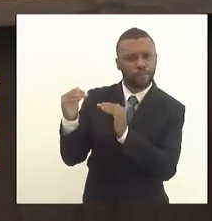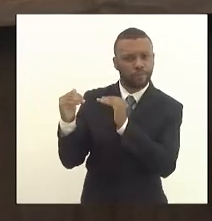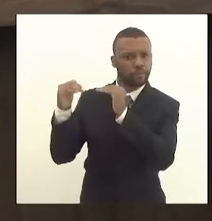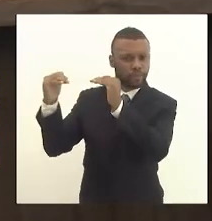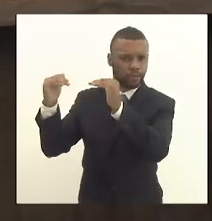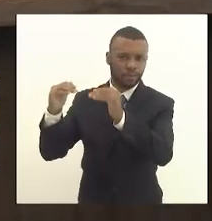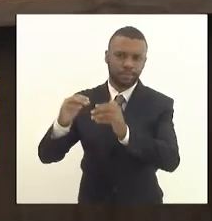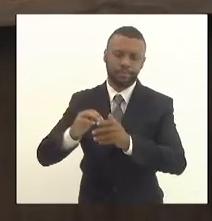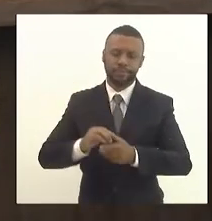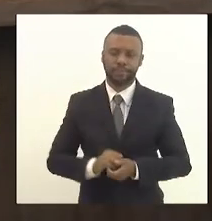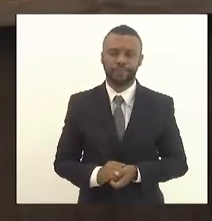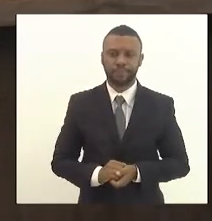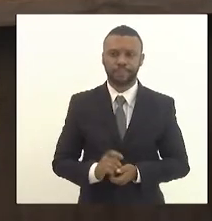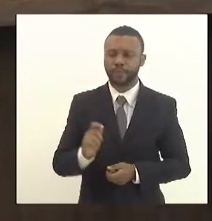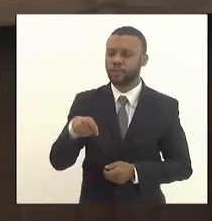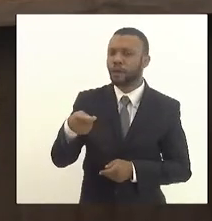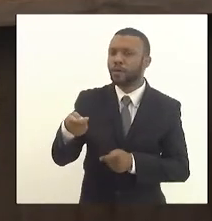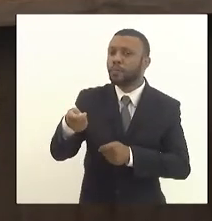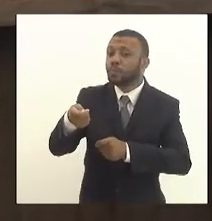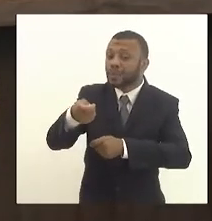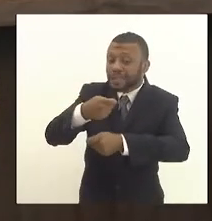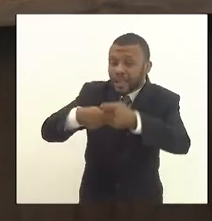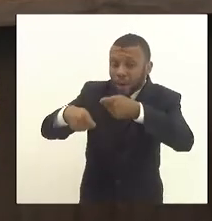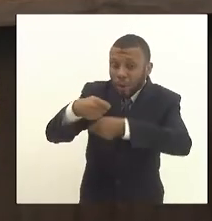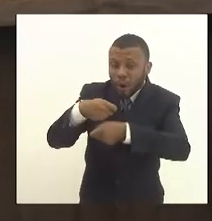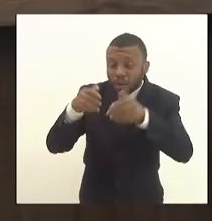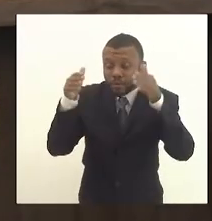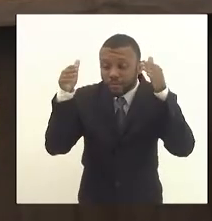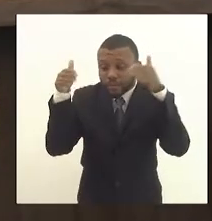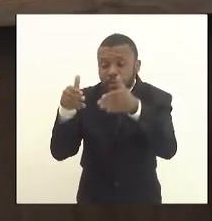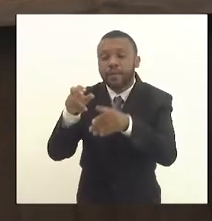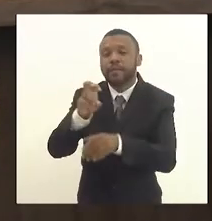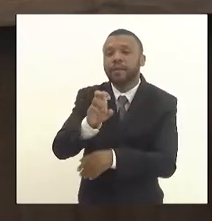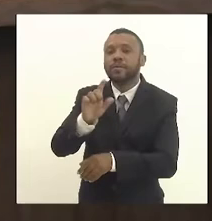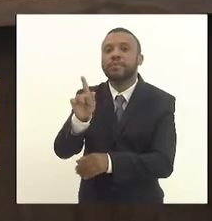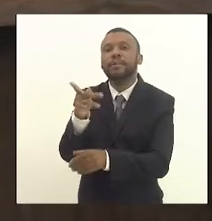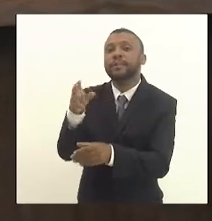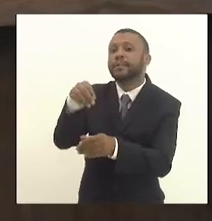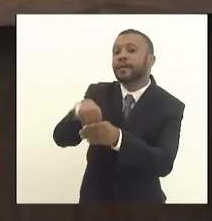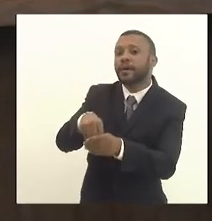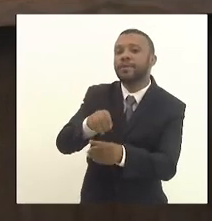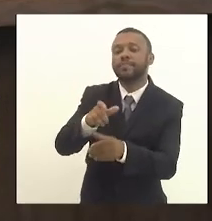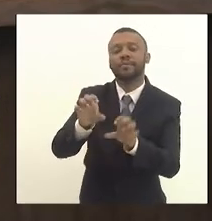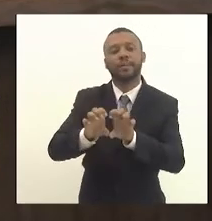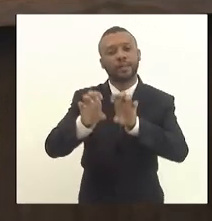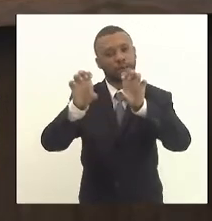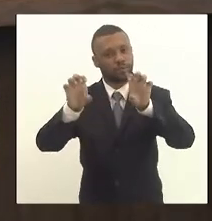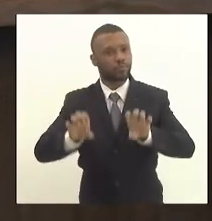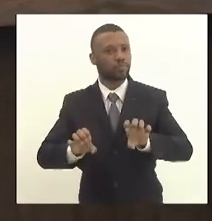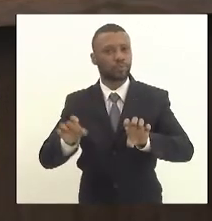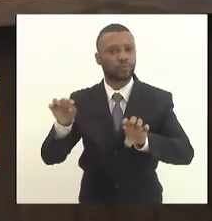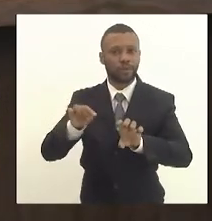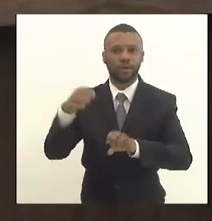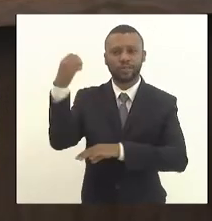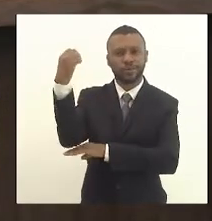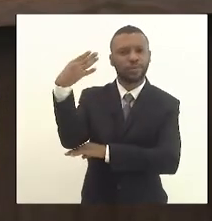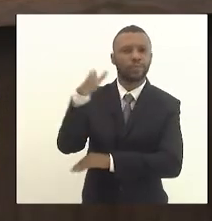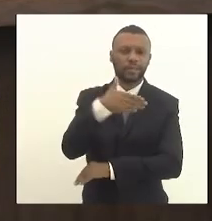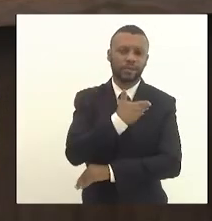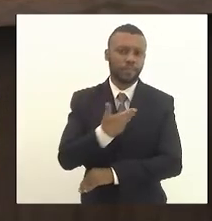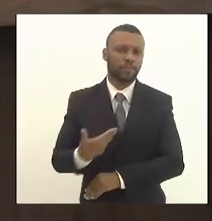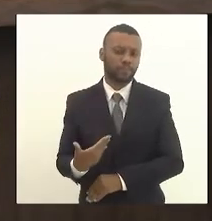O próprio negócio do 5G dentro da estrutura de iluminação